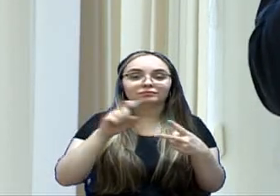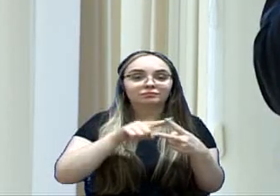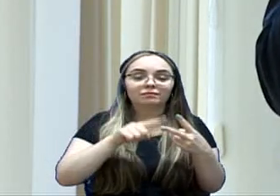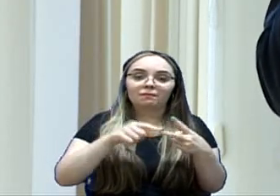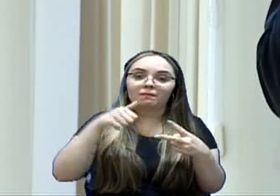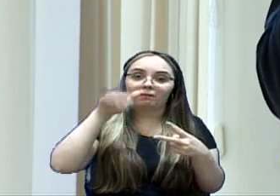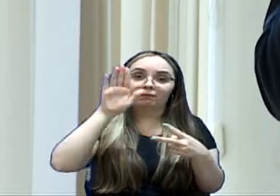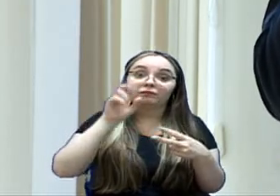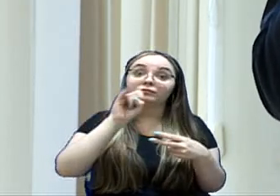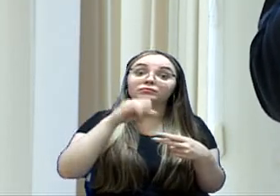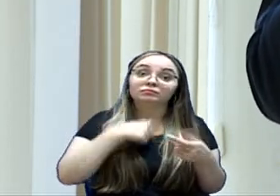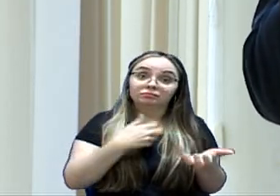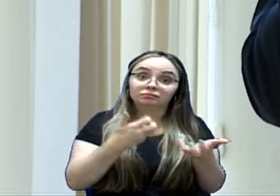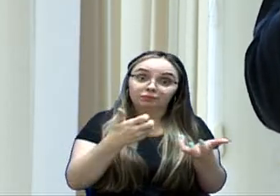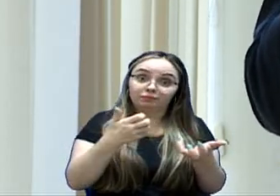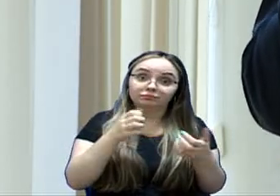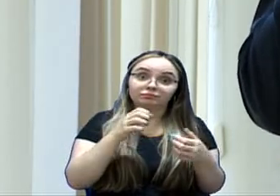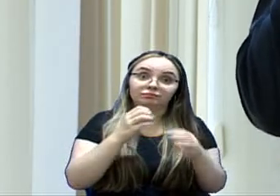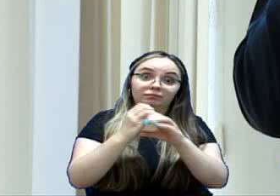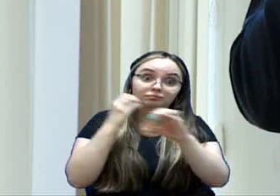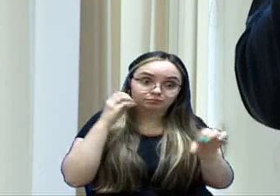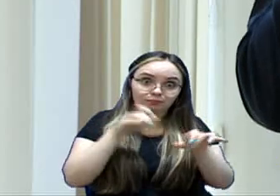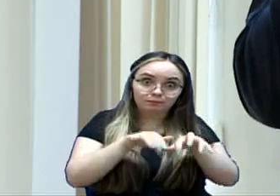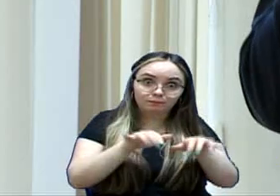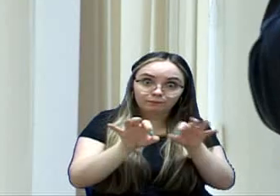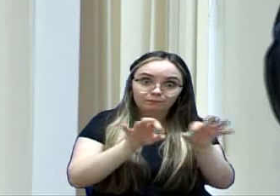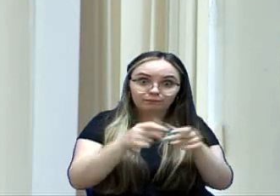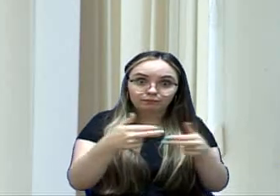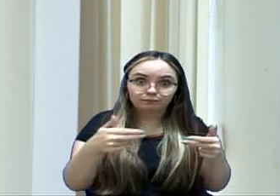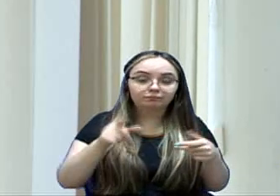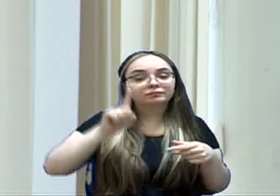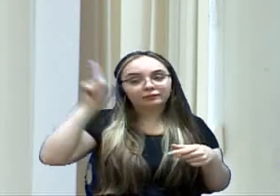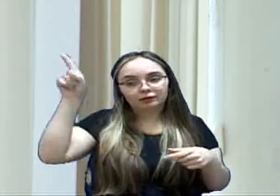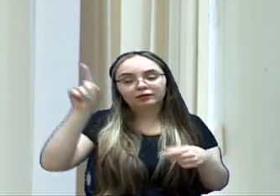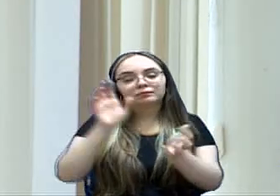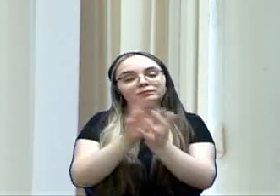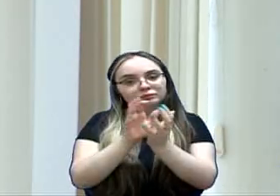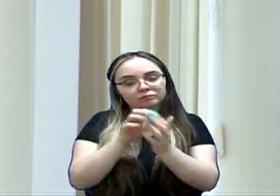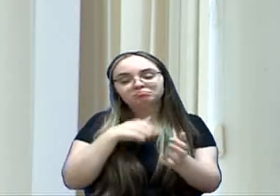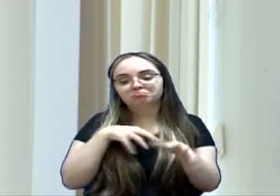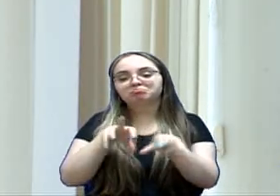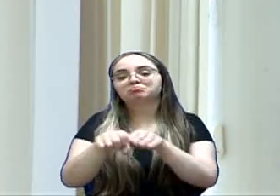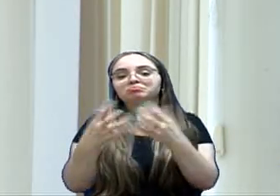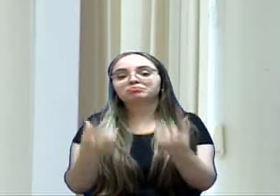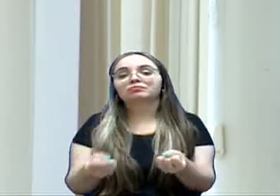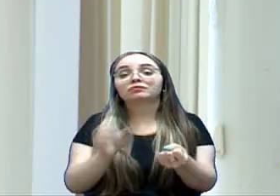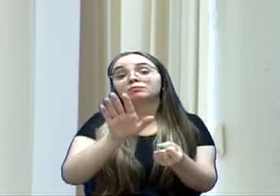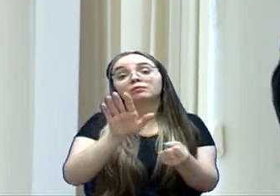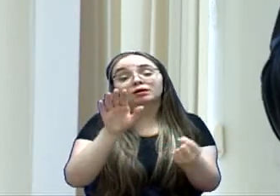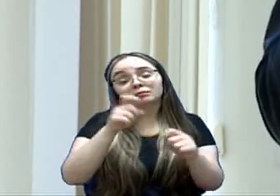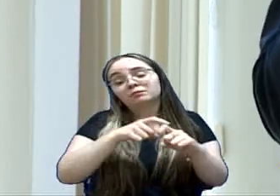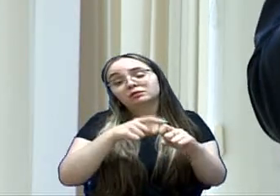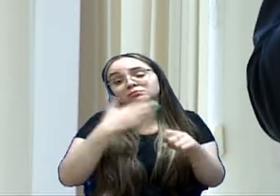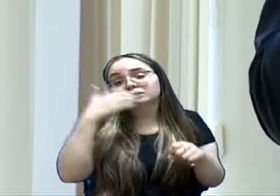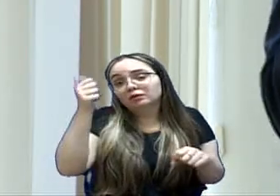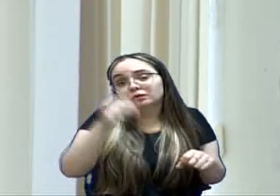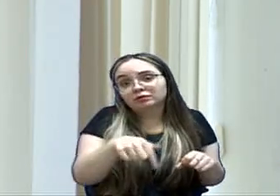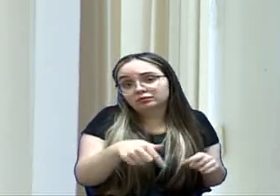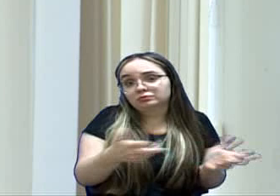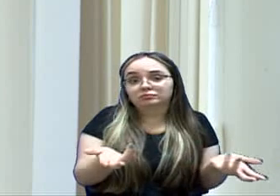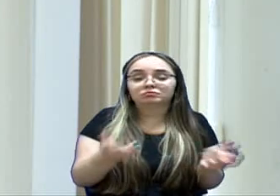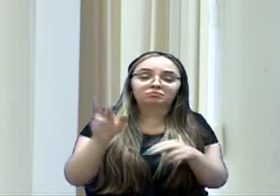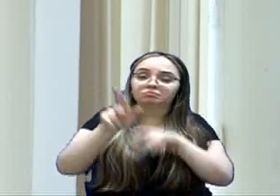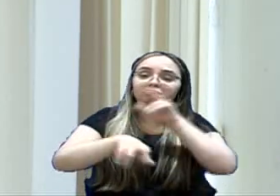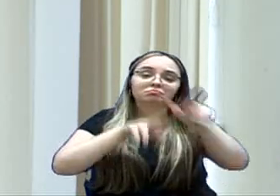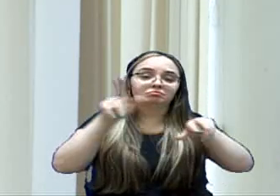muito bem servido na Universidade Federal de Pernambuco. Só para deixar claro e registrado, dizer, ah, não, ele está com preconceito com Pernambuco. Não, hoje a gente